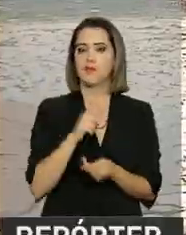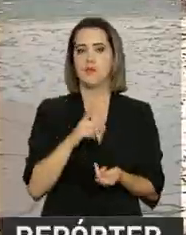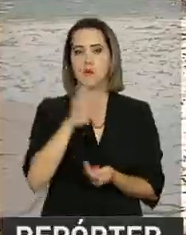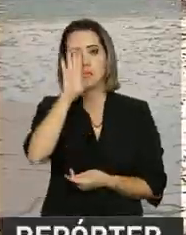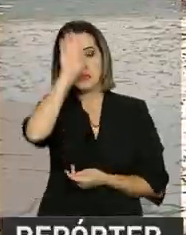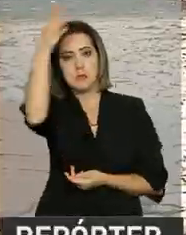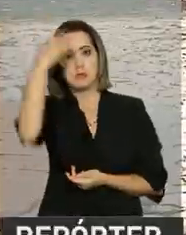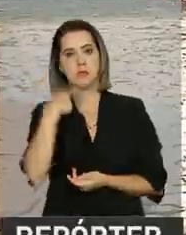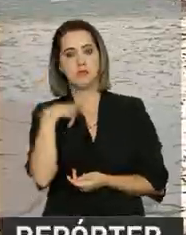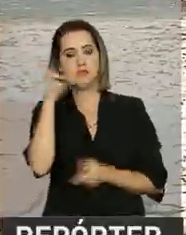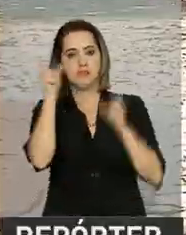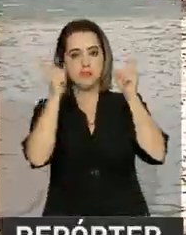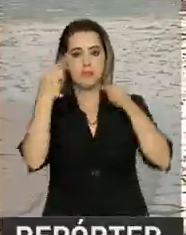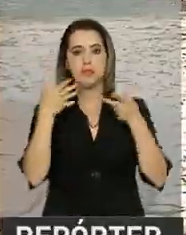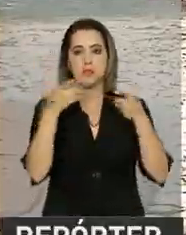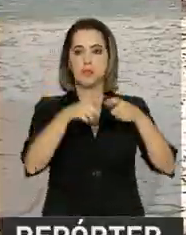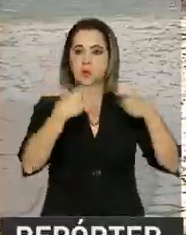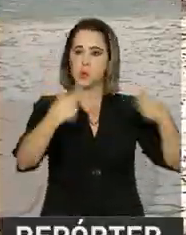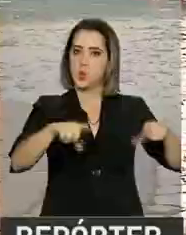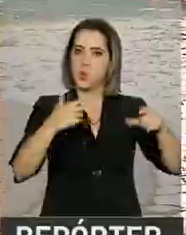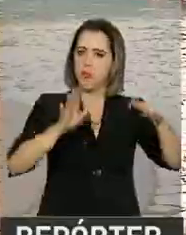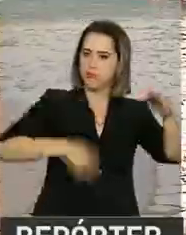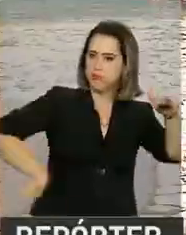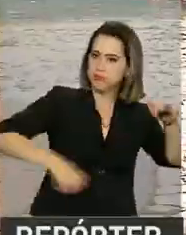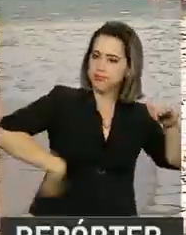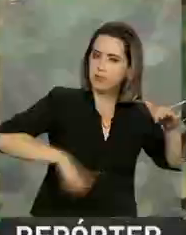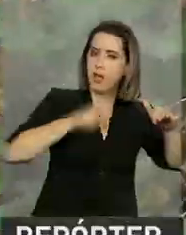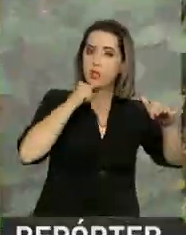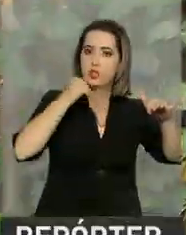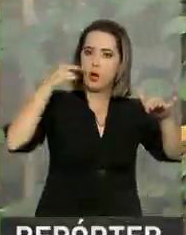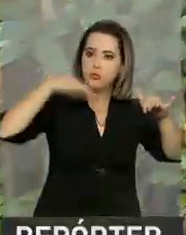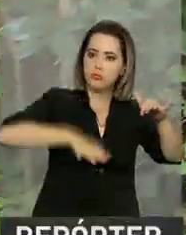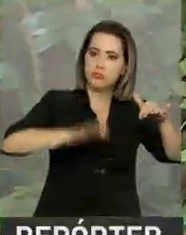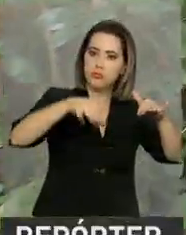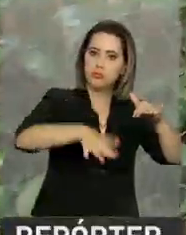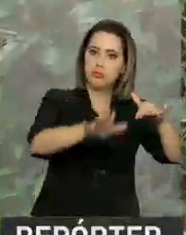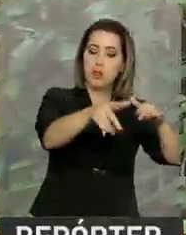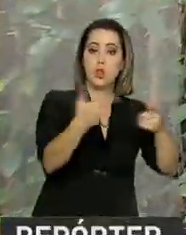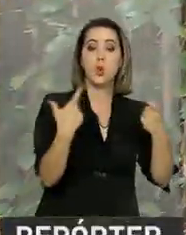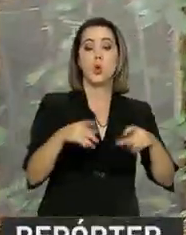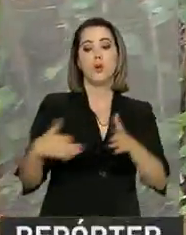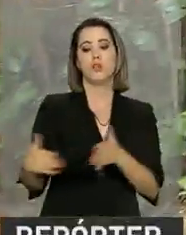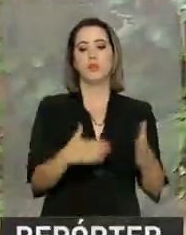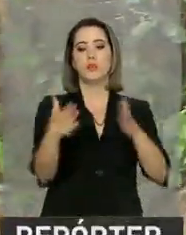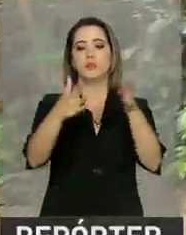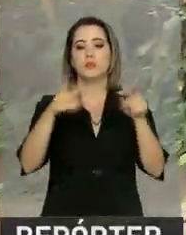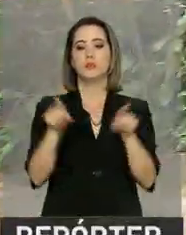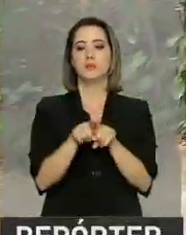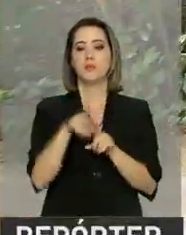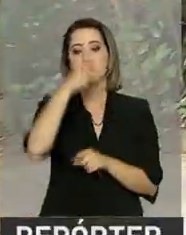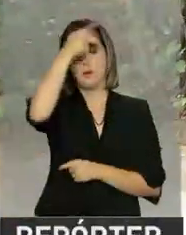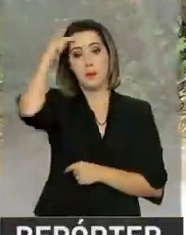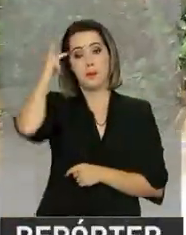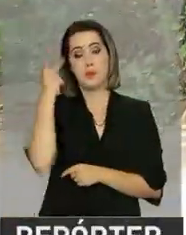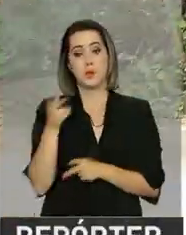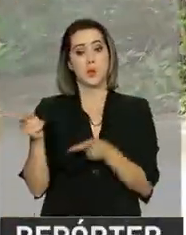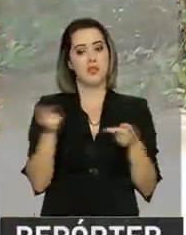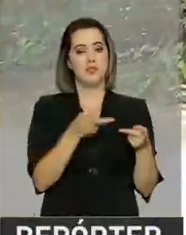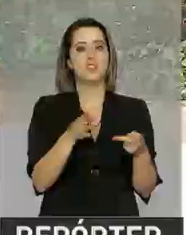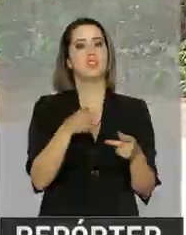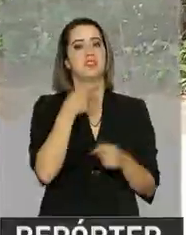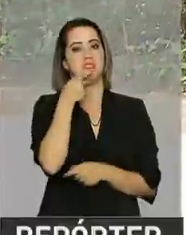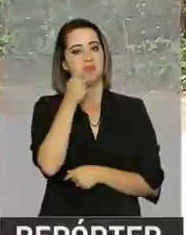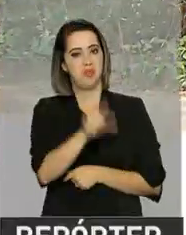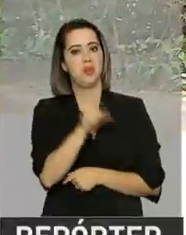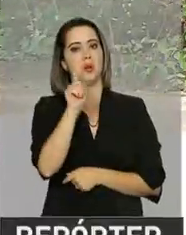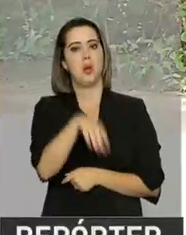As principais atrações são as piscinas de águas correntes e as trilhas ecológicas. Quem frequenta garante,